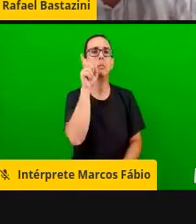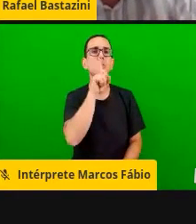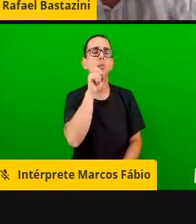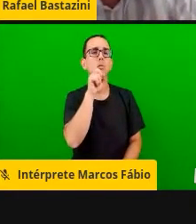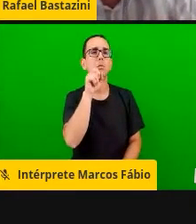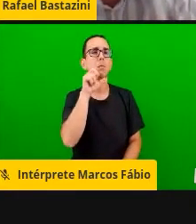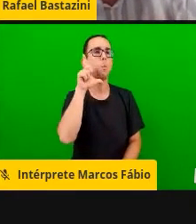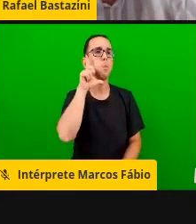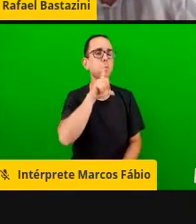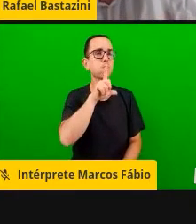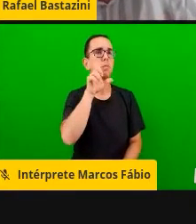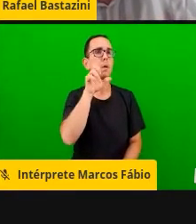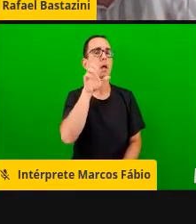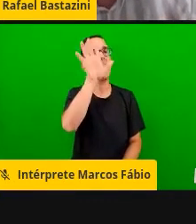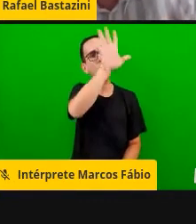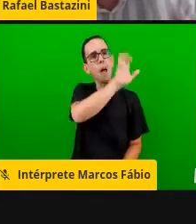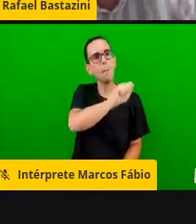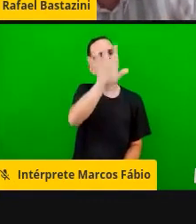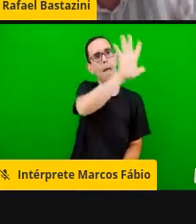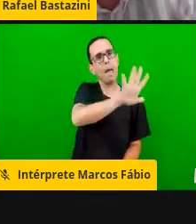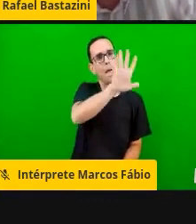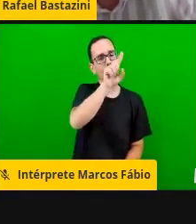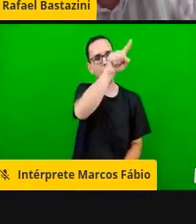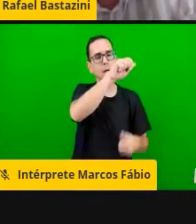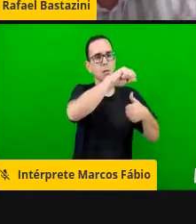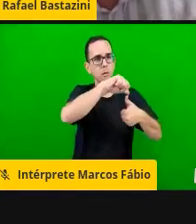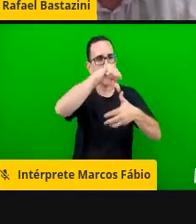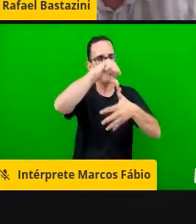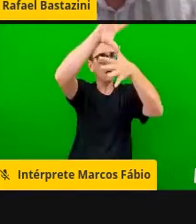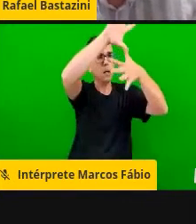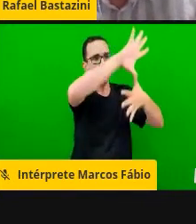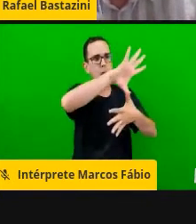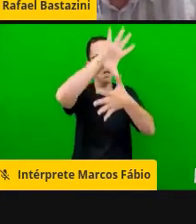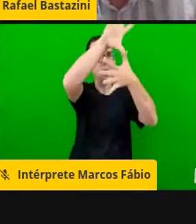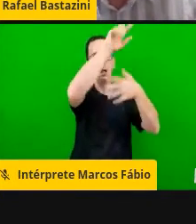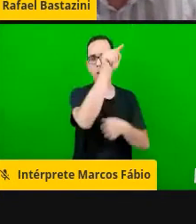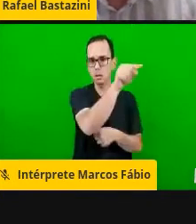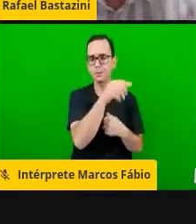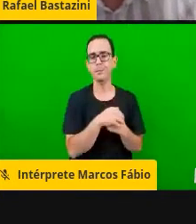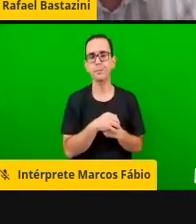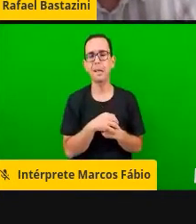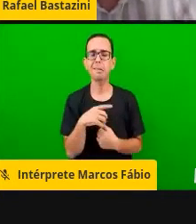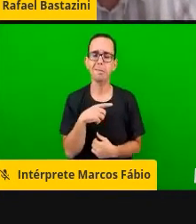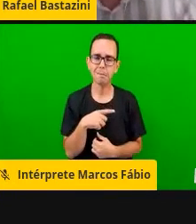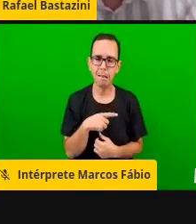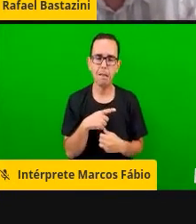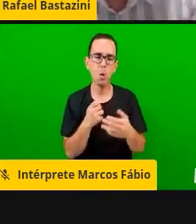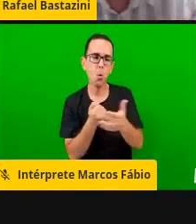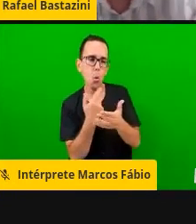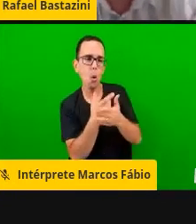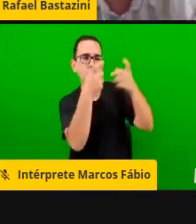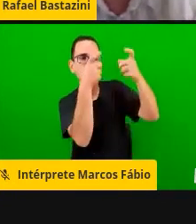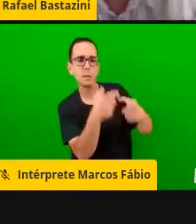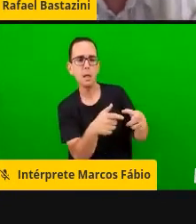e inclusive no Brasil. Tá? Então, a China ela vai ter uma política internacional baseada na compra de terras e no soft